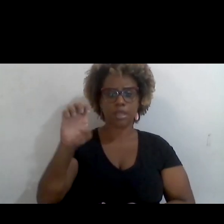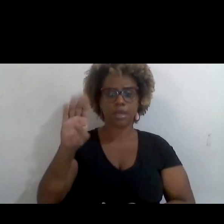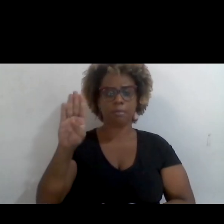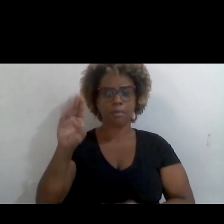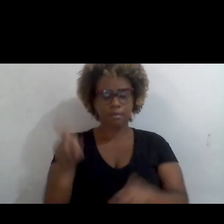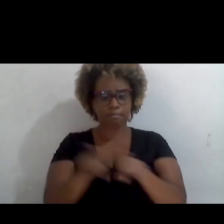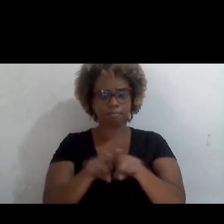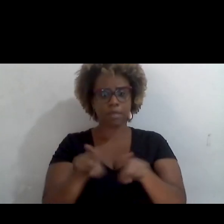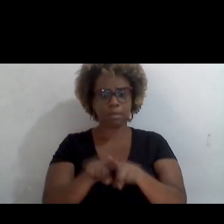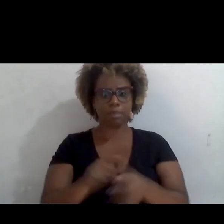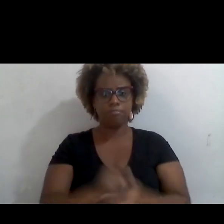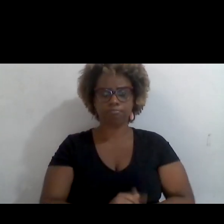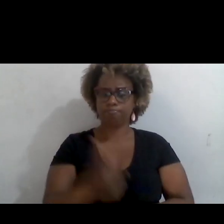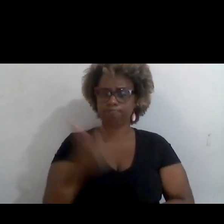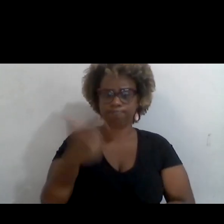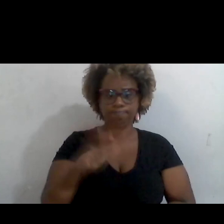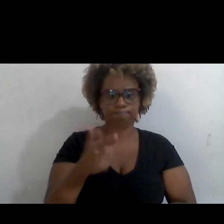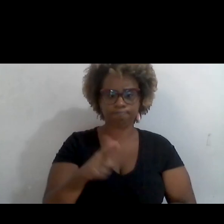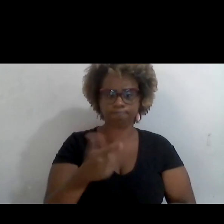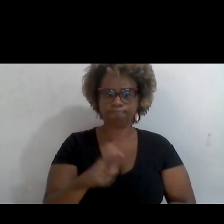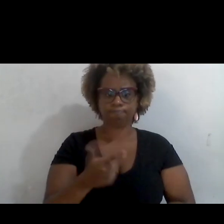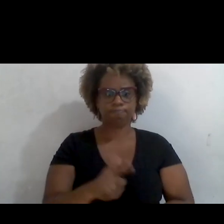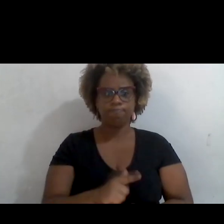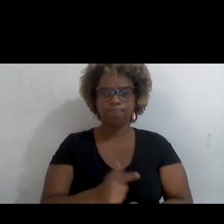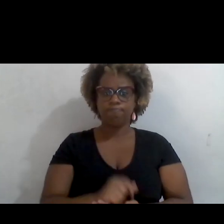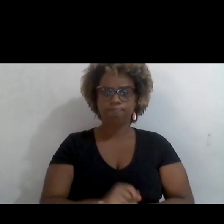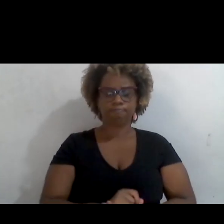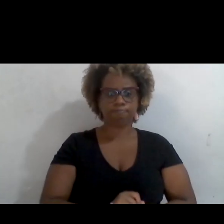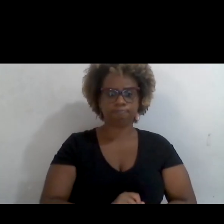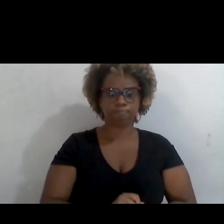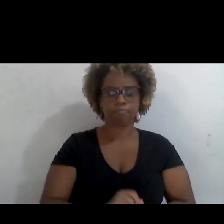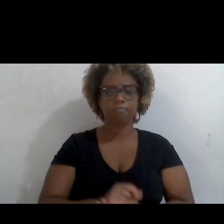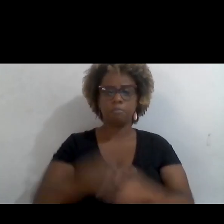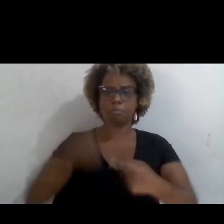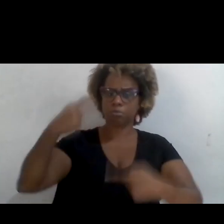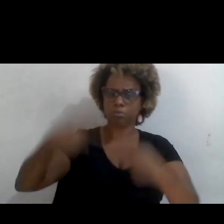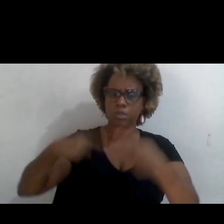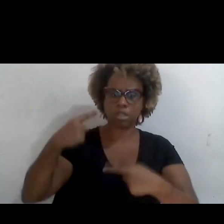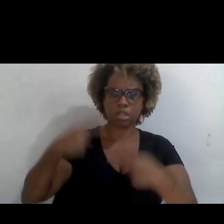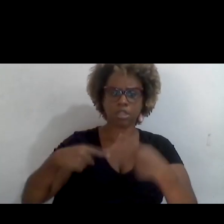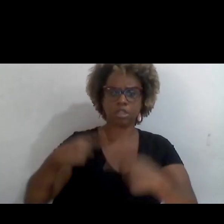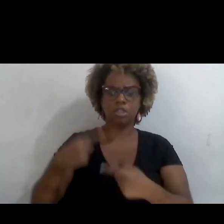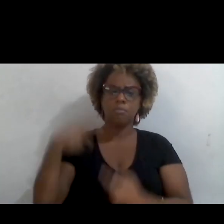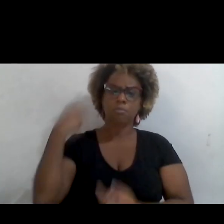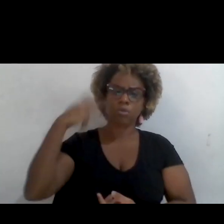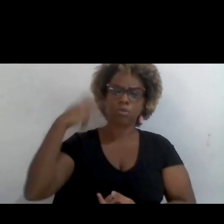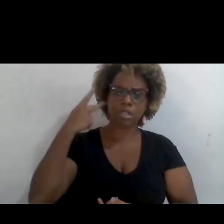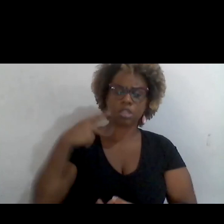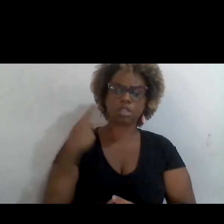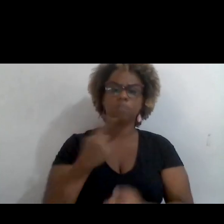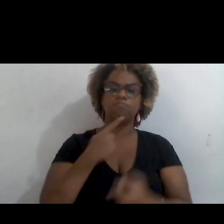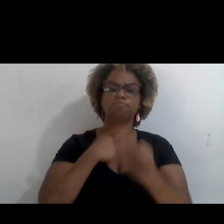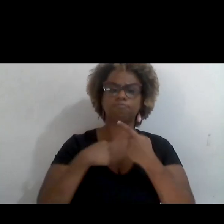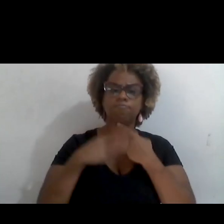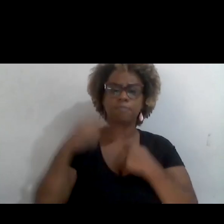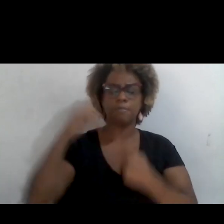uma apresentação geral da FUNCEB, né, enquanto política, o que deseja, quais serão as prioridades, o desenho dos editais,